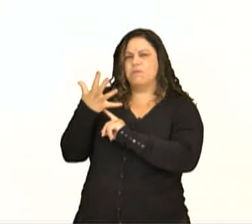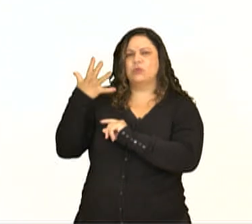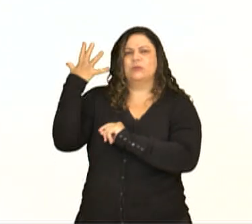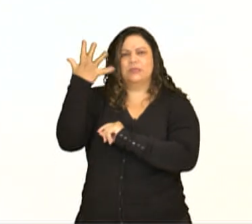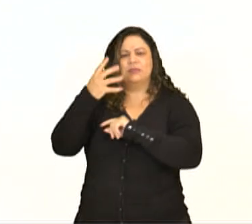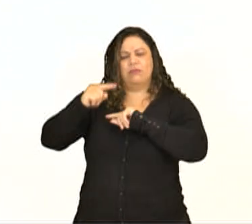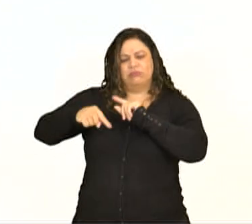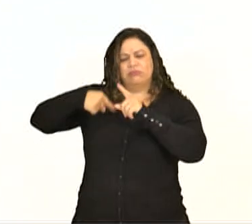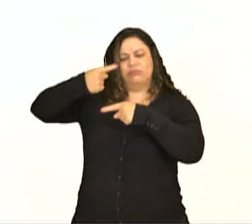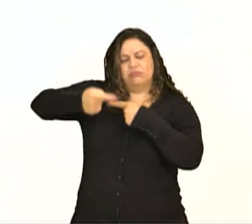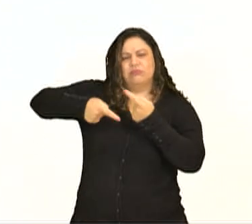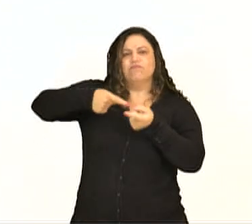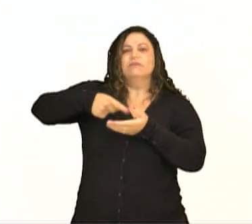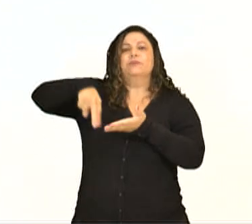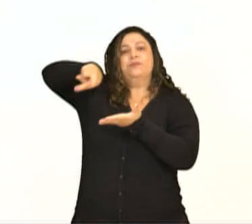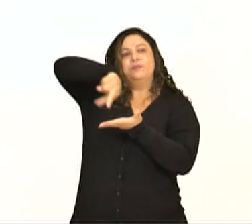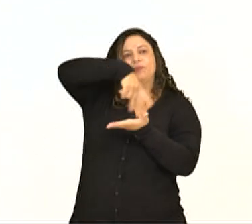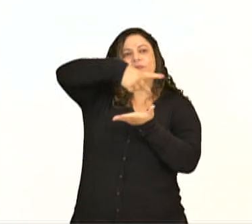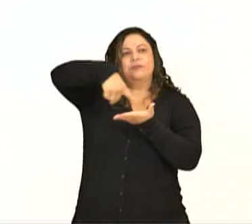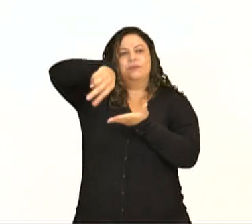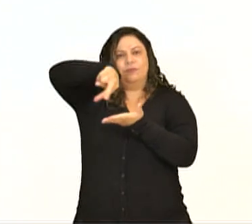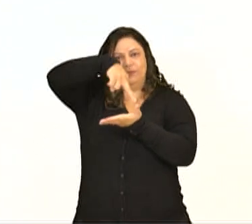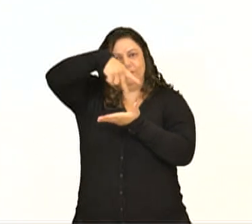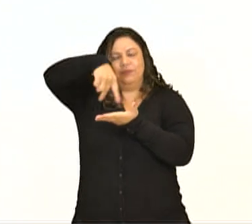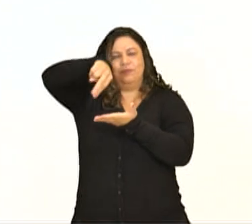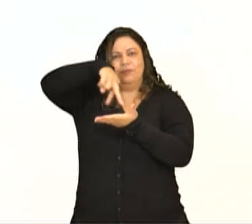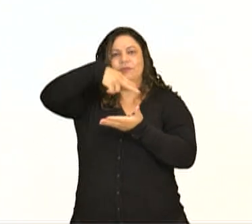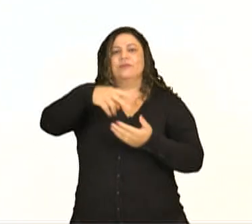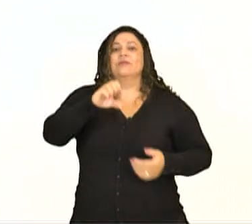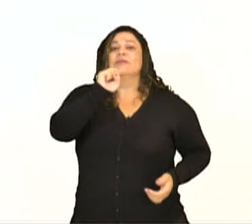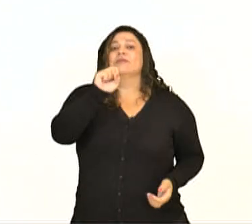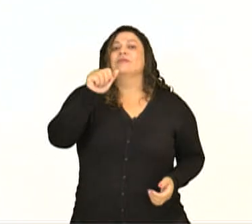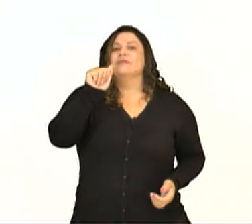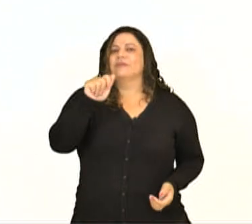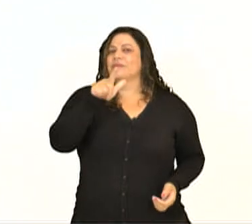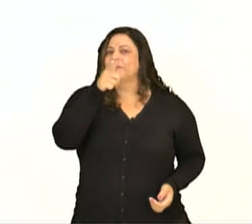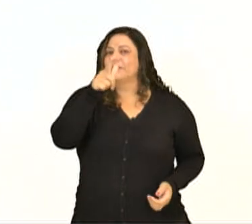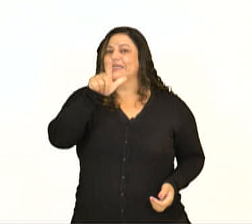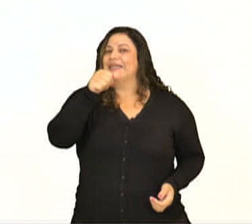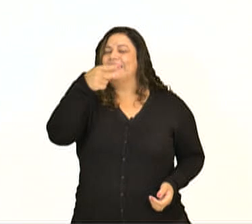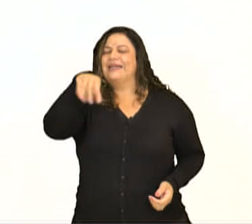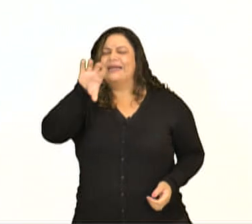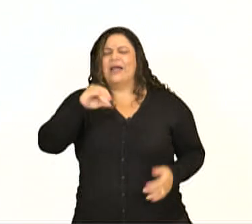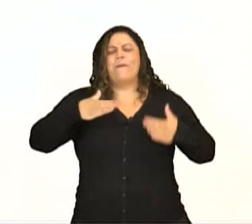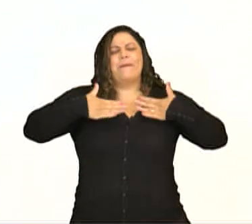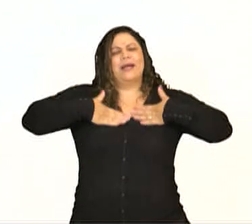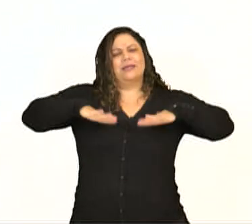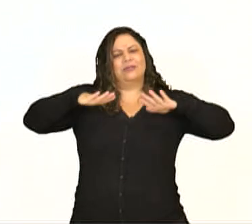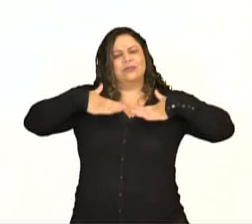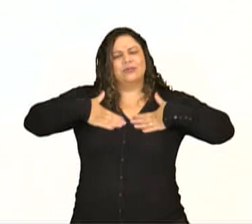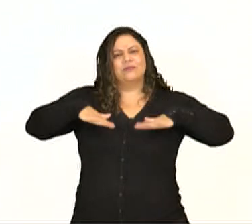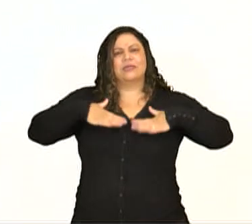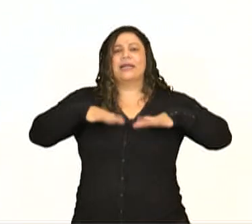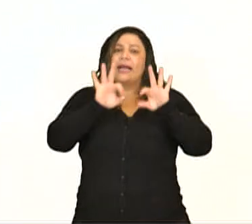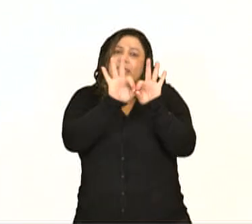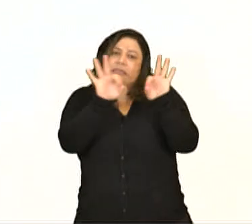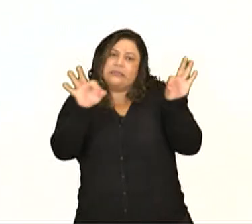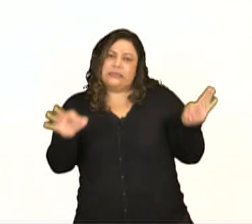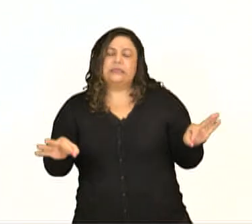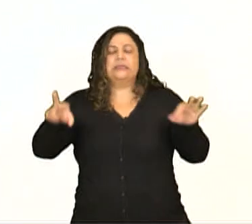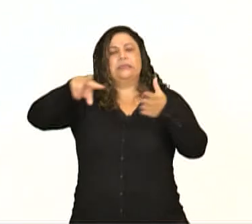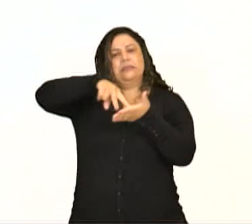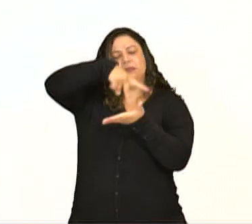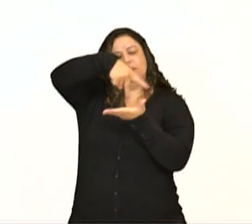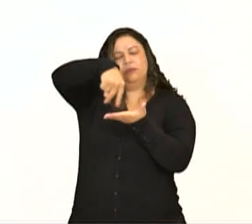dança de salão, apresentando, enquanto dança de salão, um ritmo muito lento. Ela tem passos simples, mas ao mesmo tempo